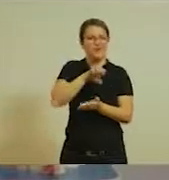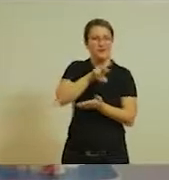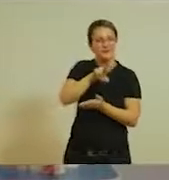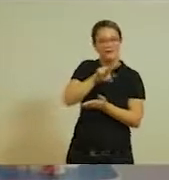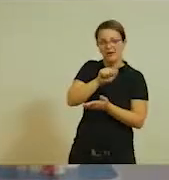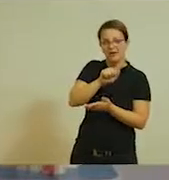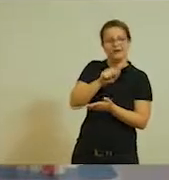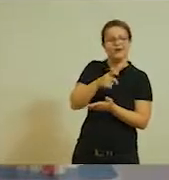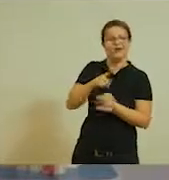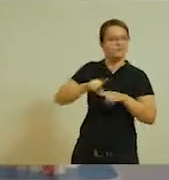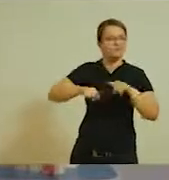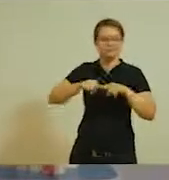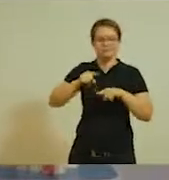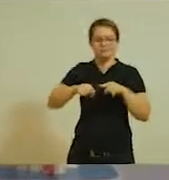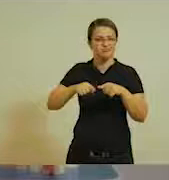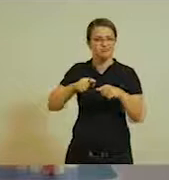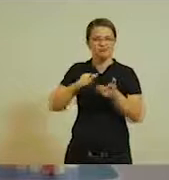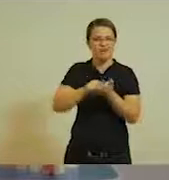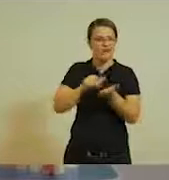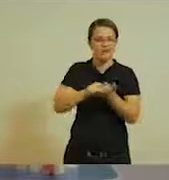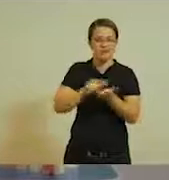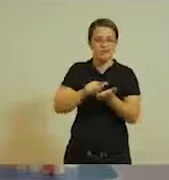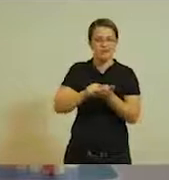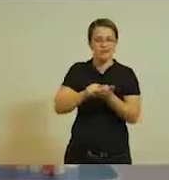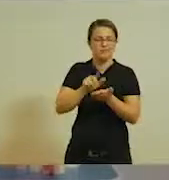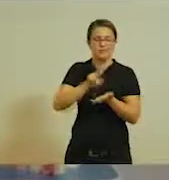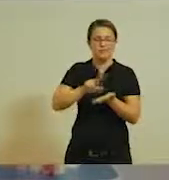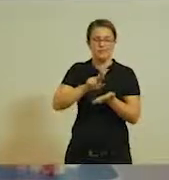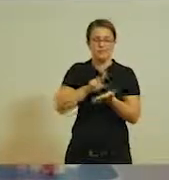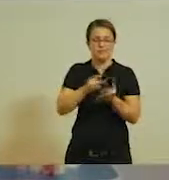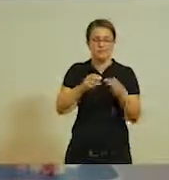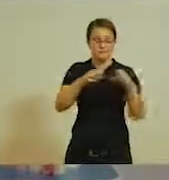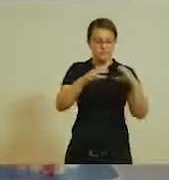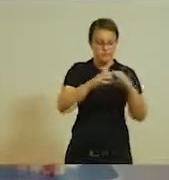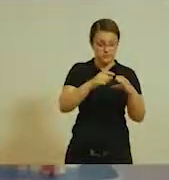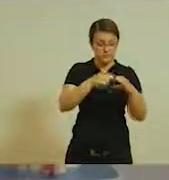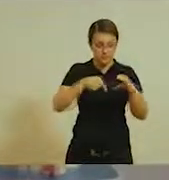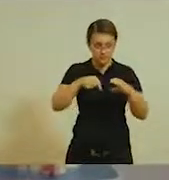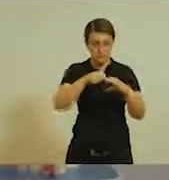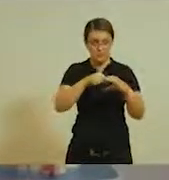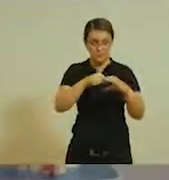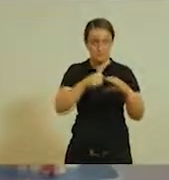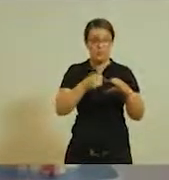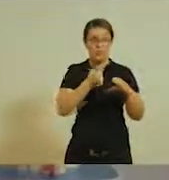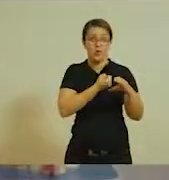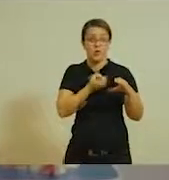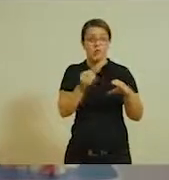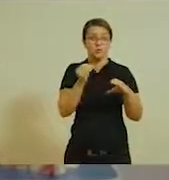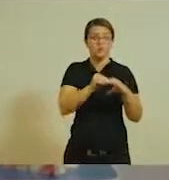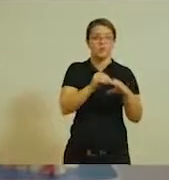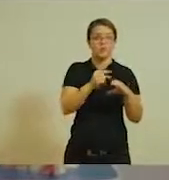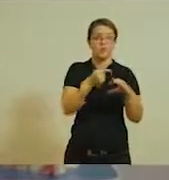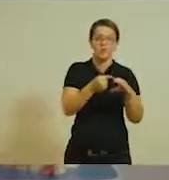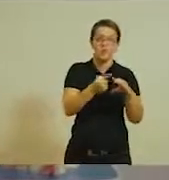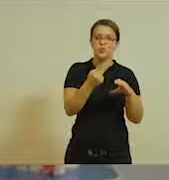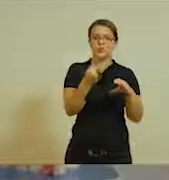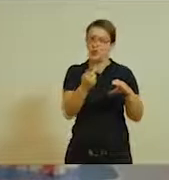EVA. Então olha que legal, você vai fazer, ó, todos eles e enumerar. Então,